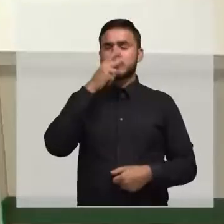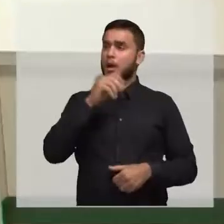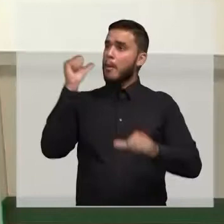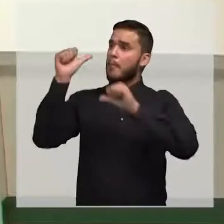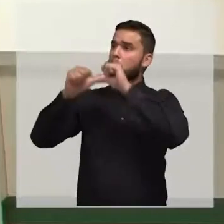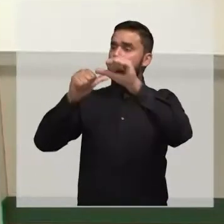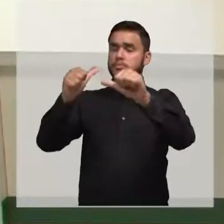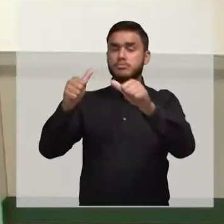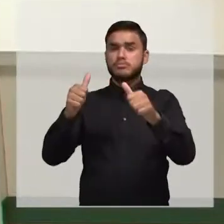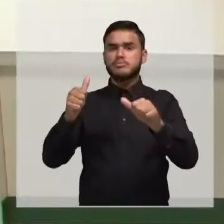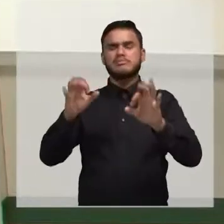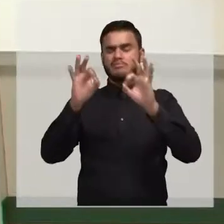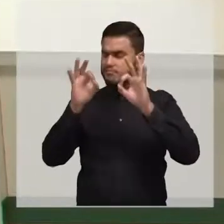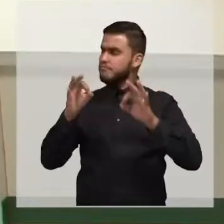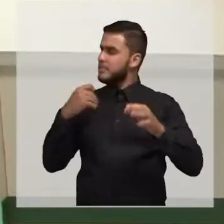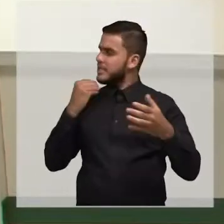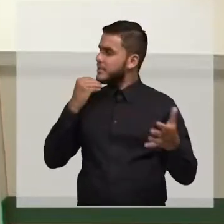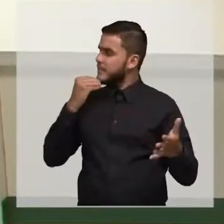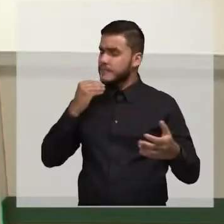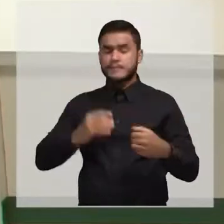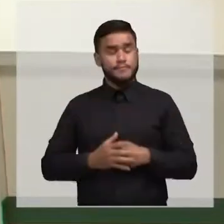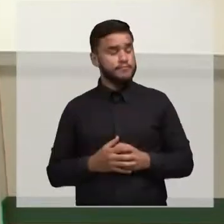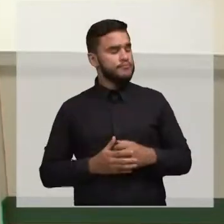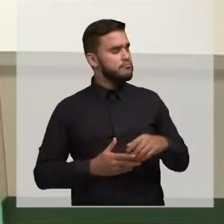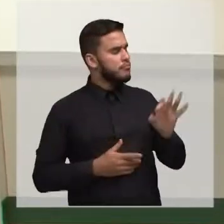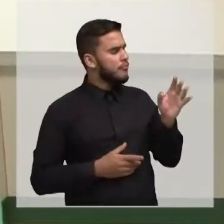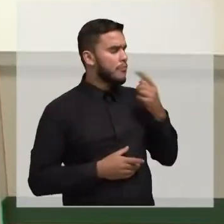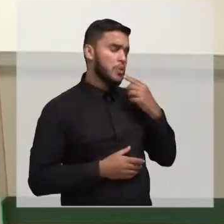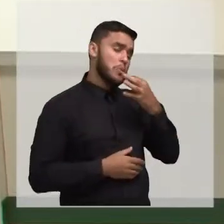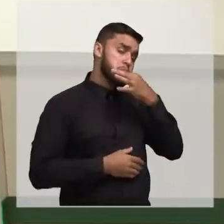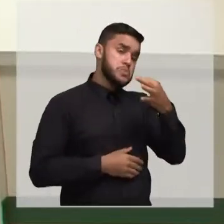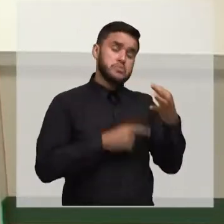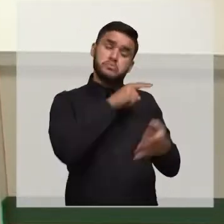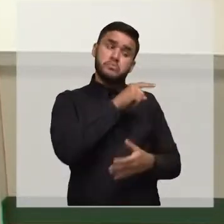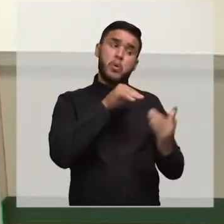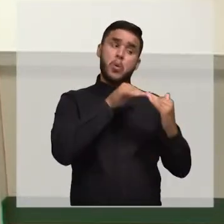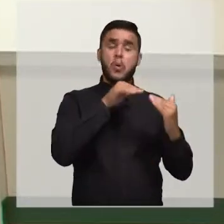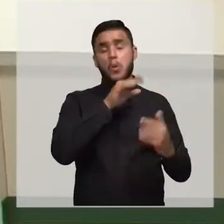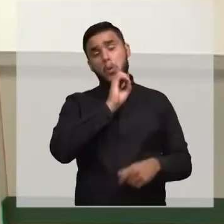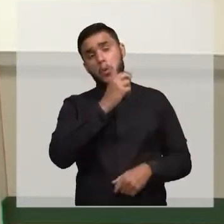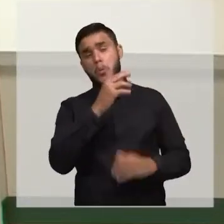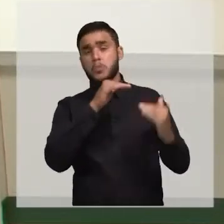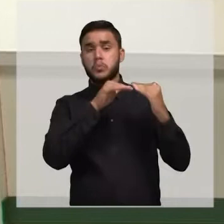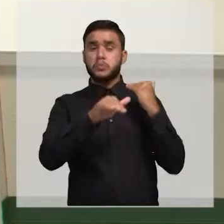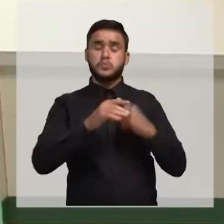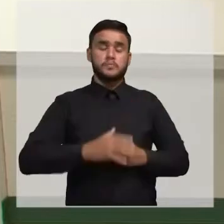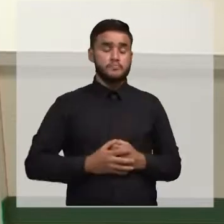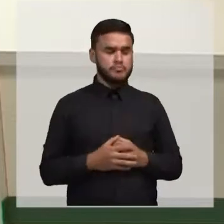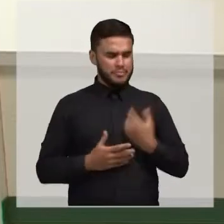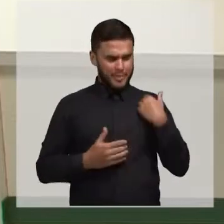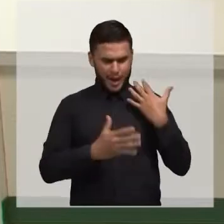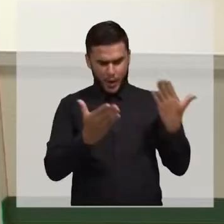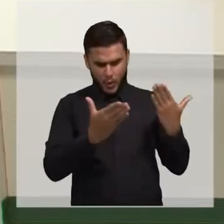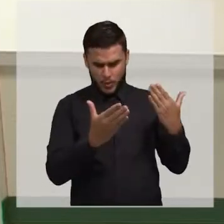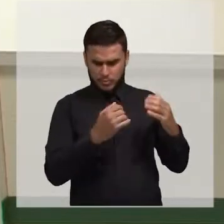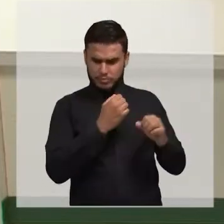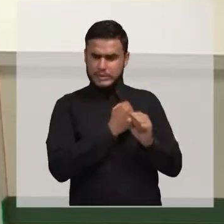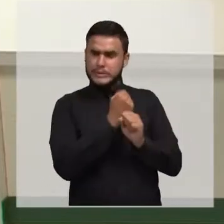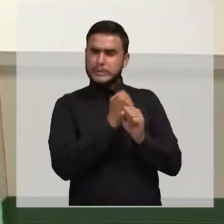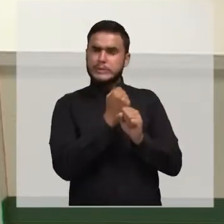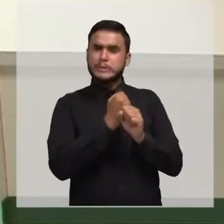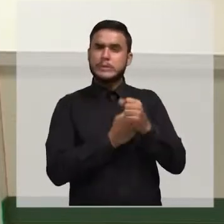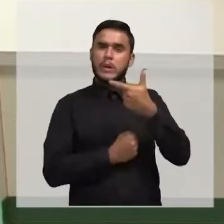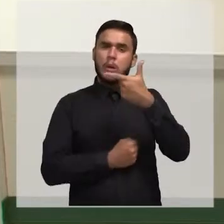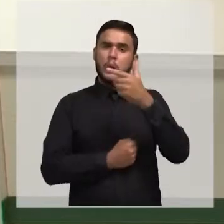você concorda, diante de tudo isso que aconteceu no nosso país, e foram coisas gravíssimas nesses 3 anos, eu acho que se você olhar a história da